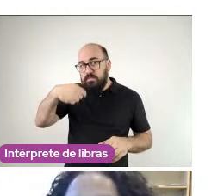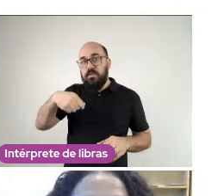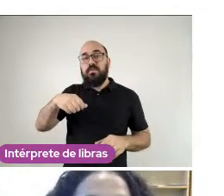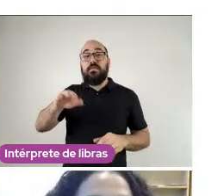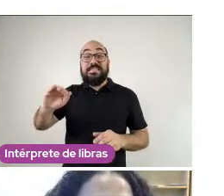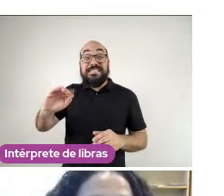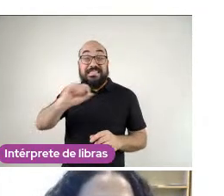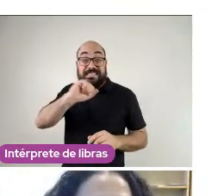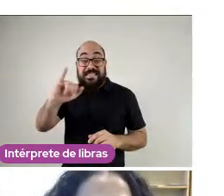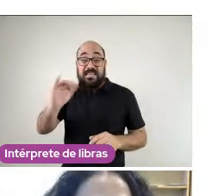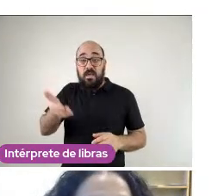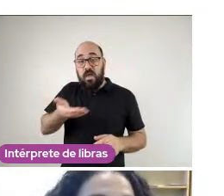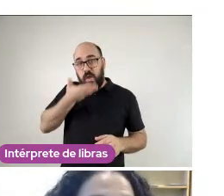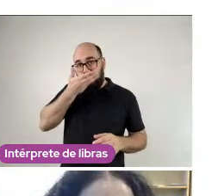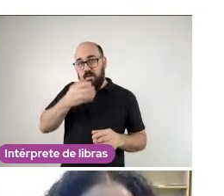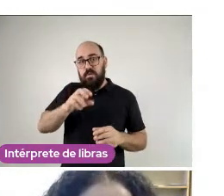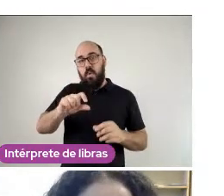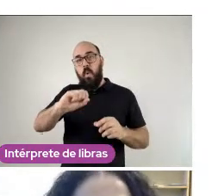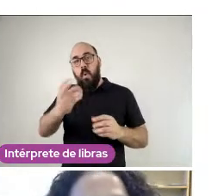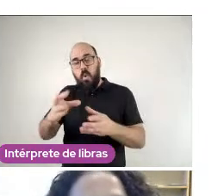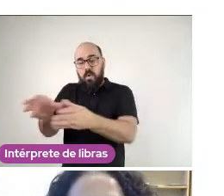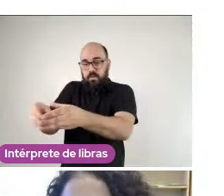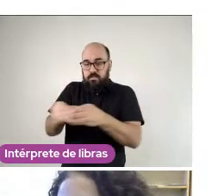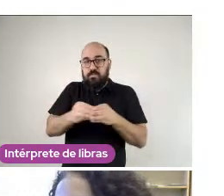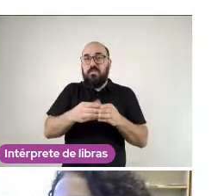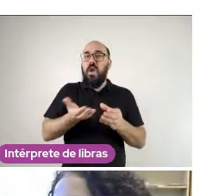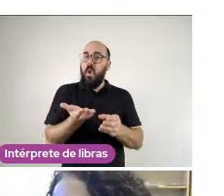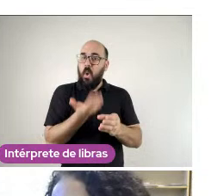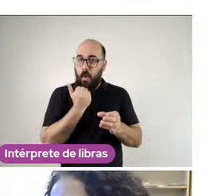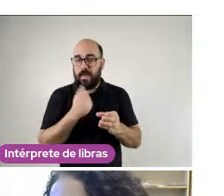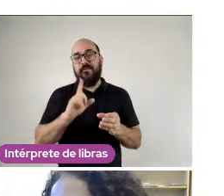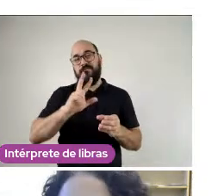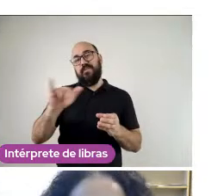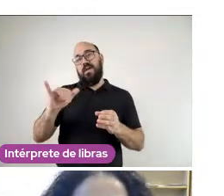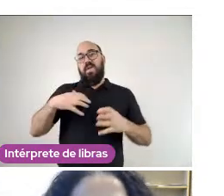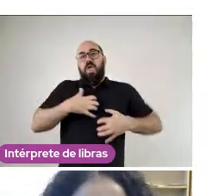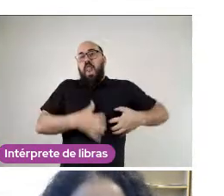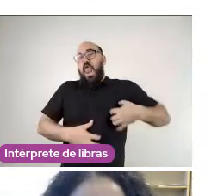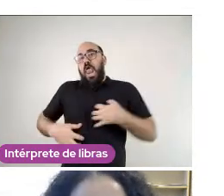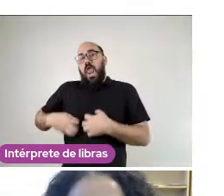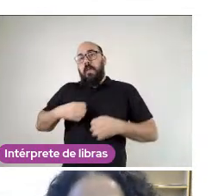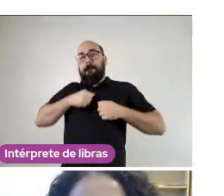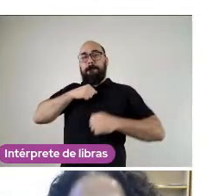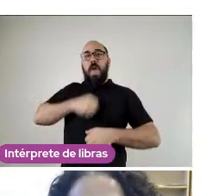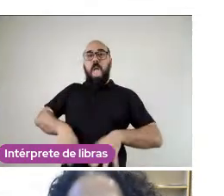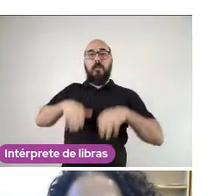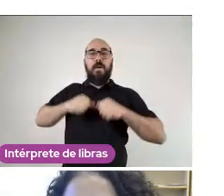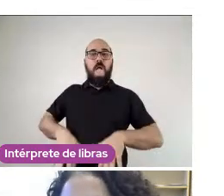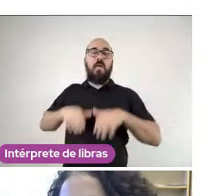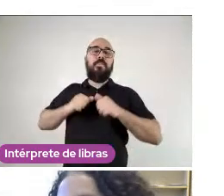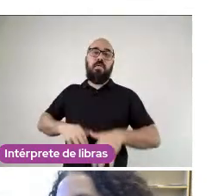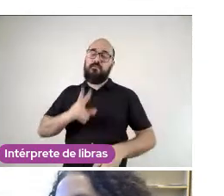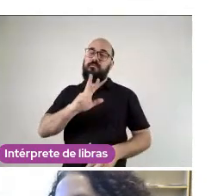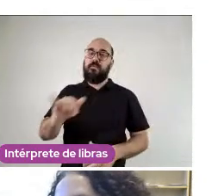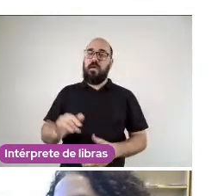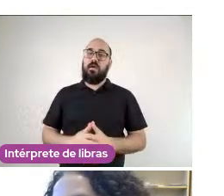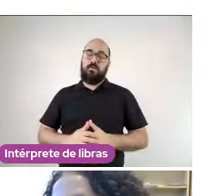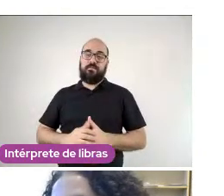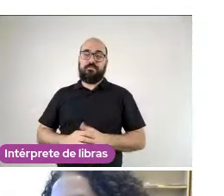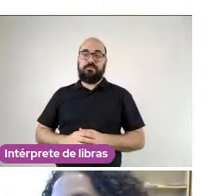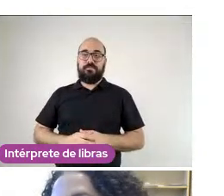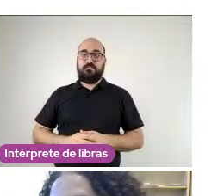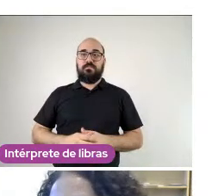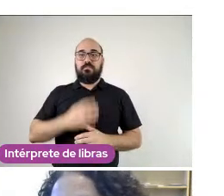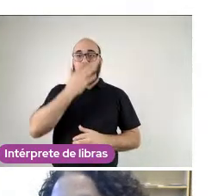consumir esse marisco, vão ter problemas digestivos, né? Então, isso aqui é um problema sério para o cultivo de mexilhões na Galícia.